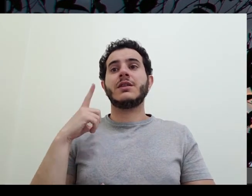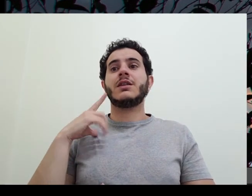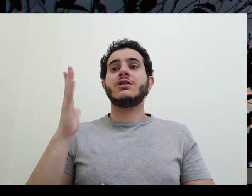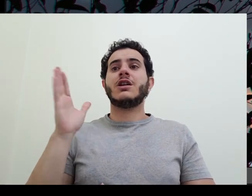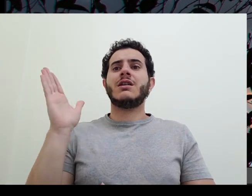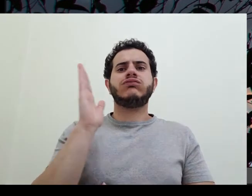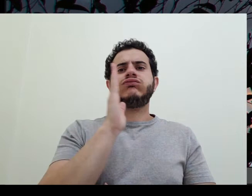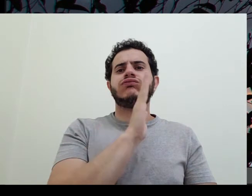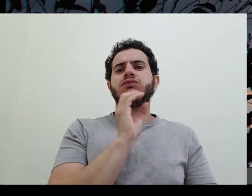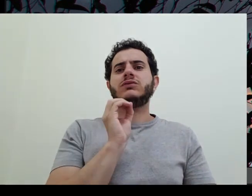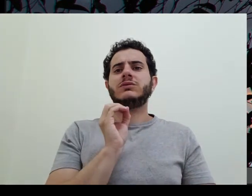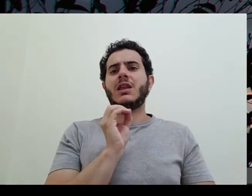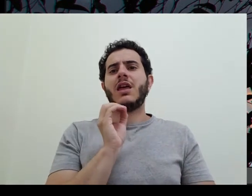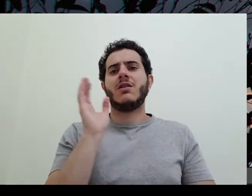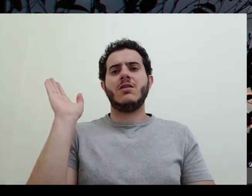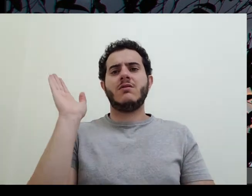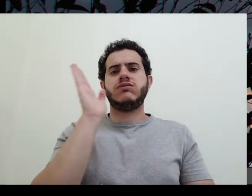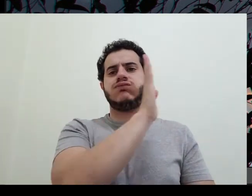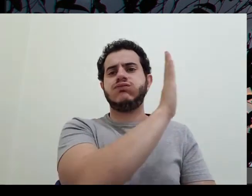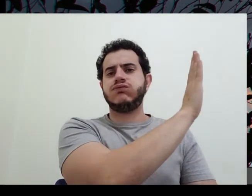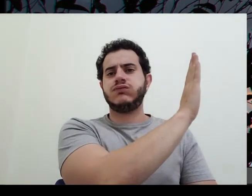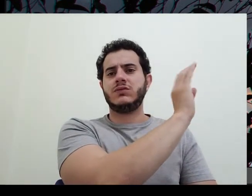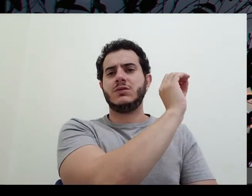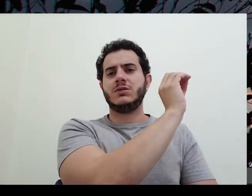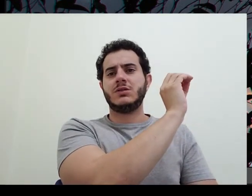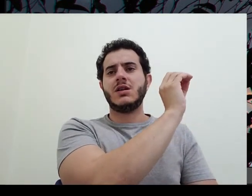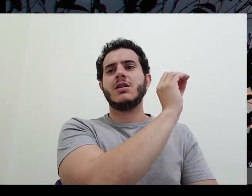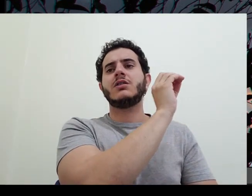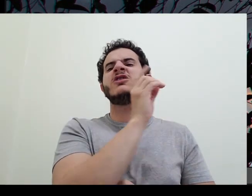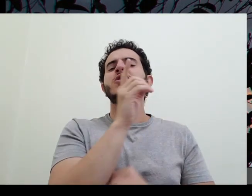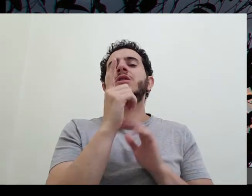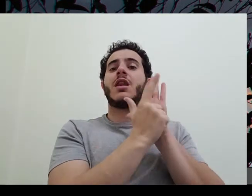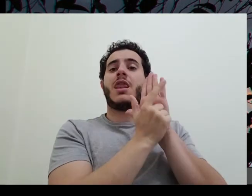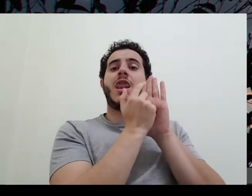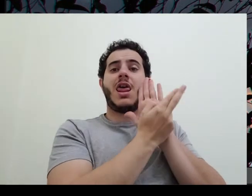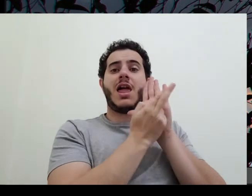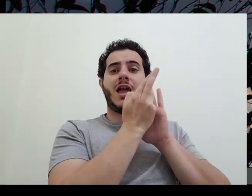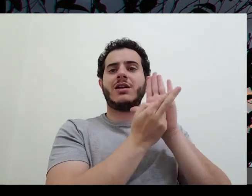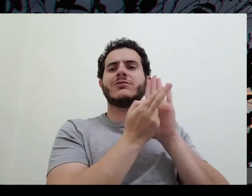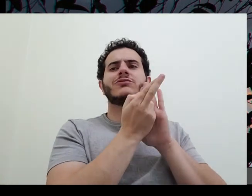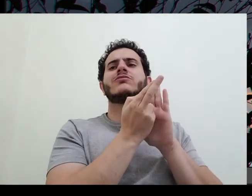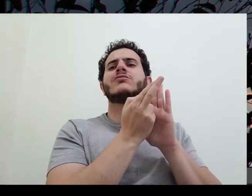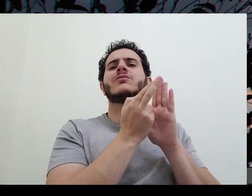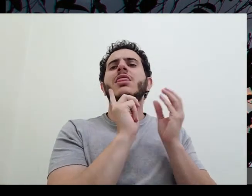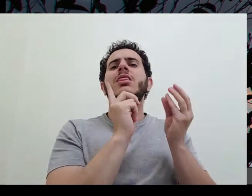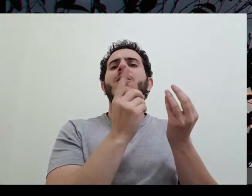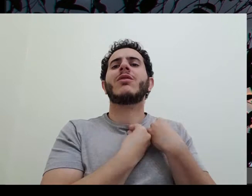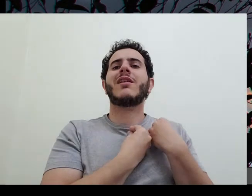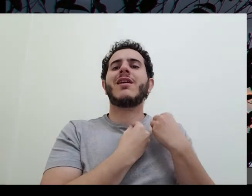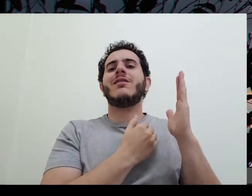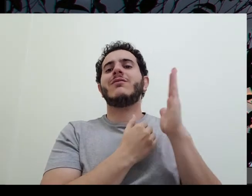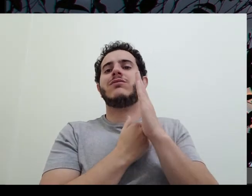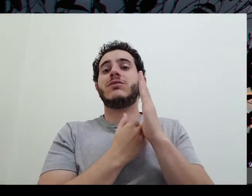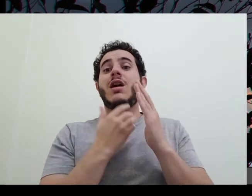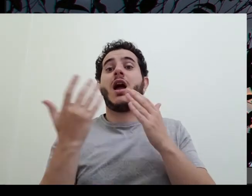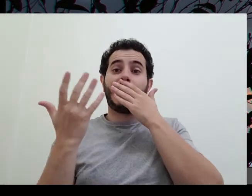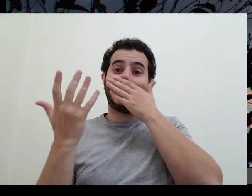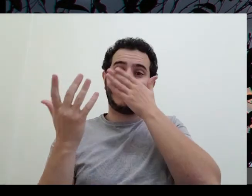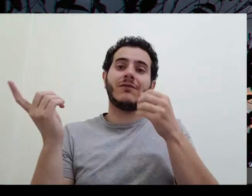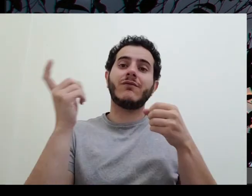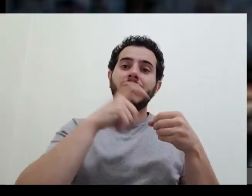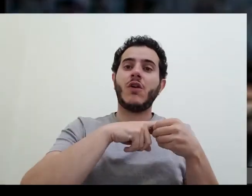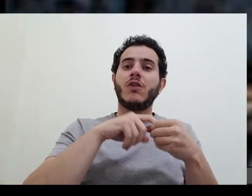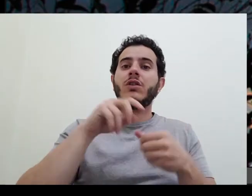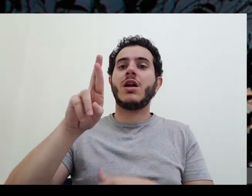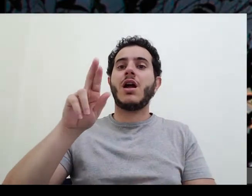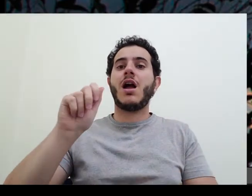de intensidade de nitidez. O Lightroom interpreta ele já com zero, não aplica nada, ó, vem com zero. Já o RAW, ó, vou jogar para o